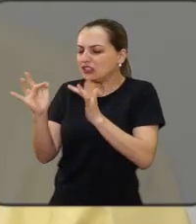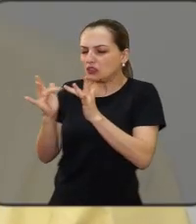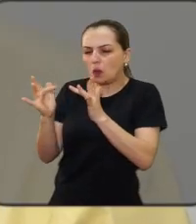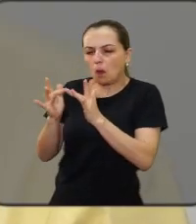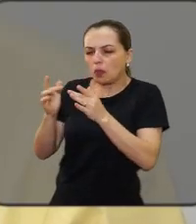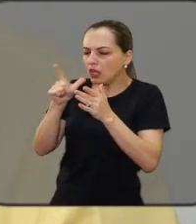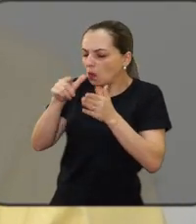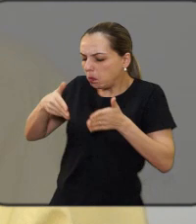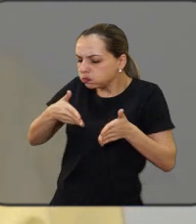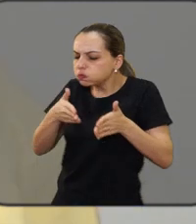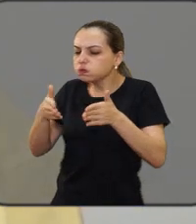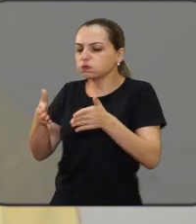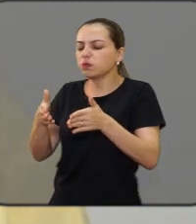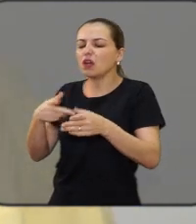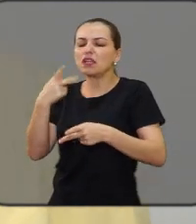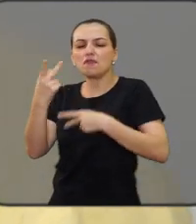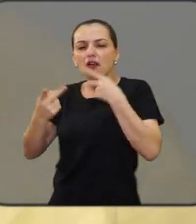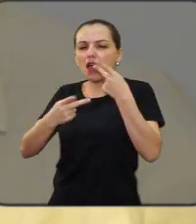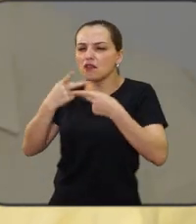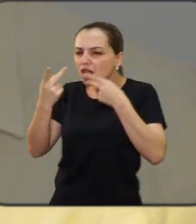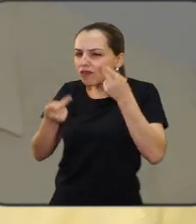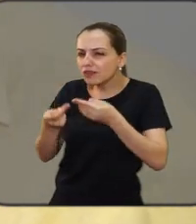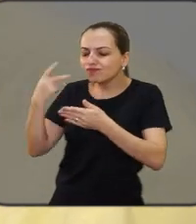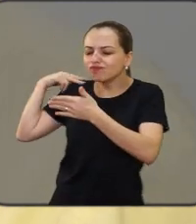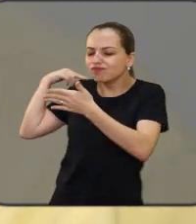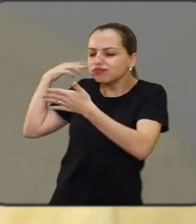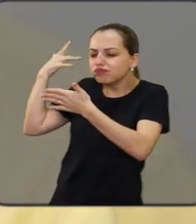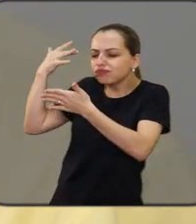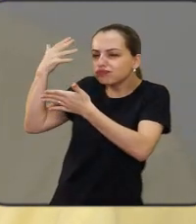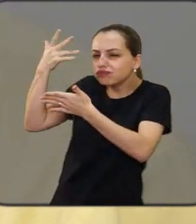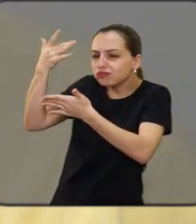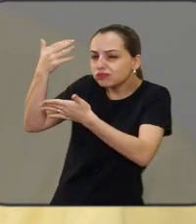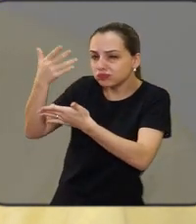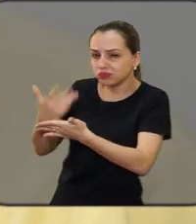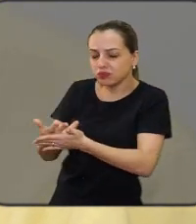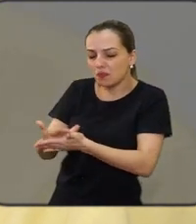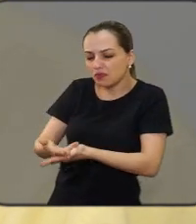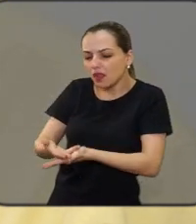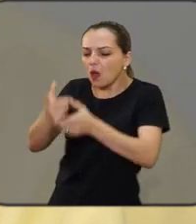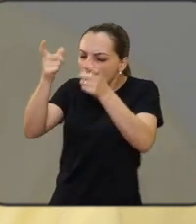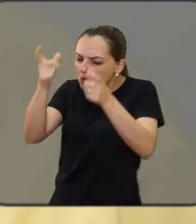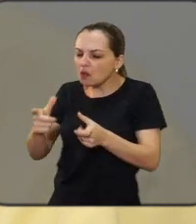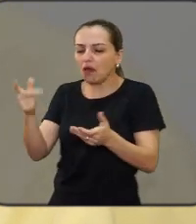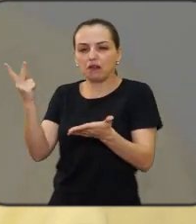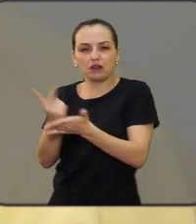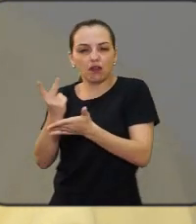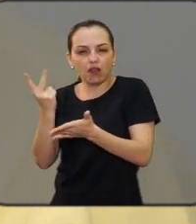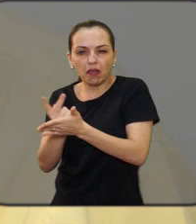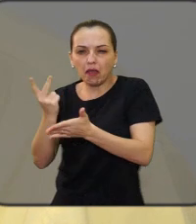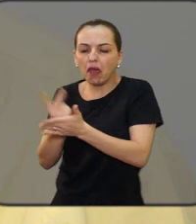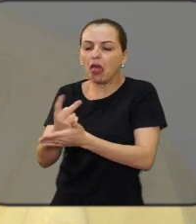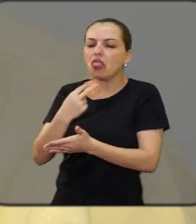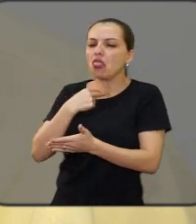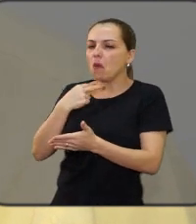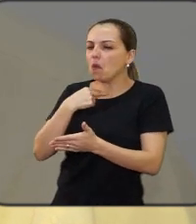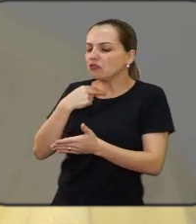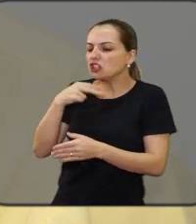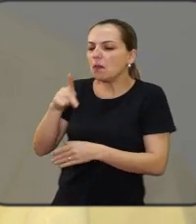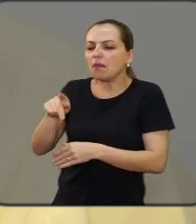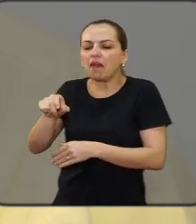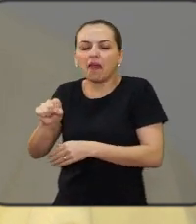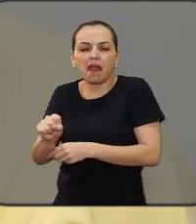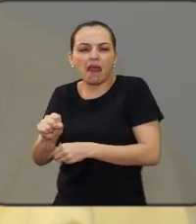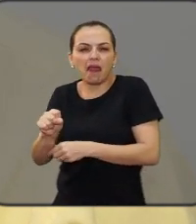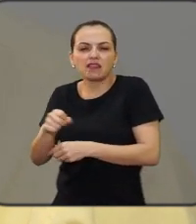rio. Isso daí falam desde quando foi feita a obra do pronto-socorro. Falaram que o local era impróprio, que não